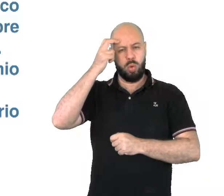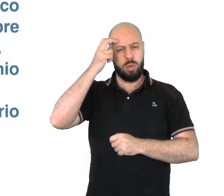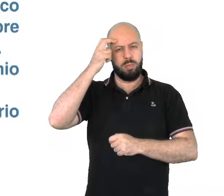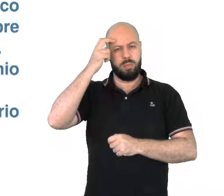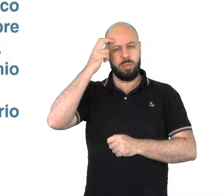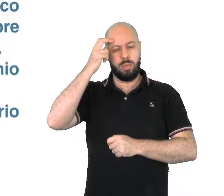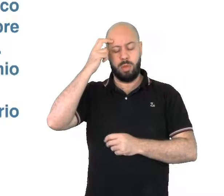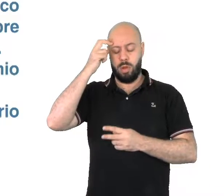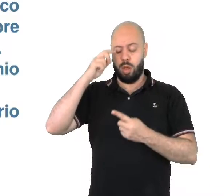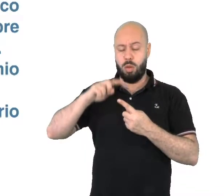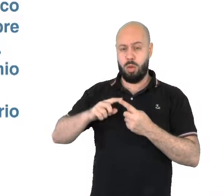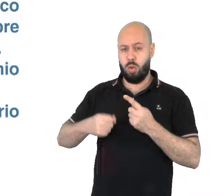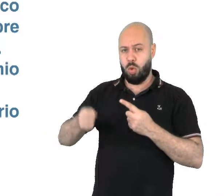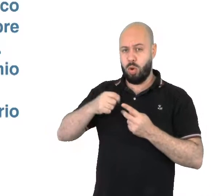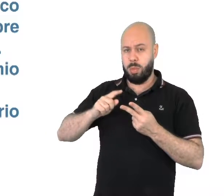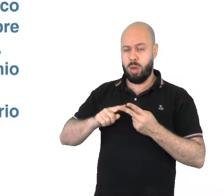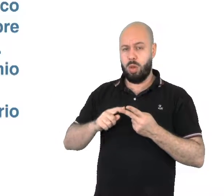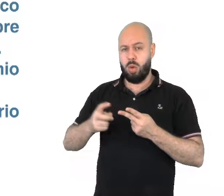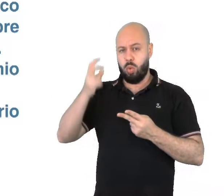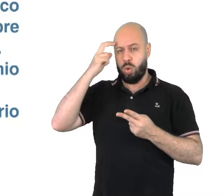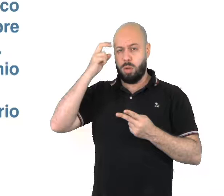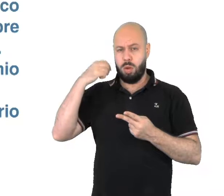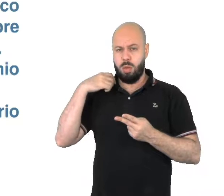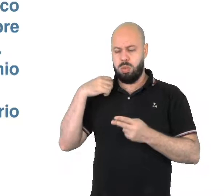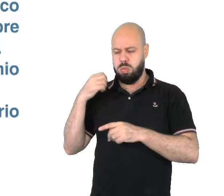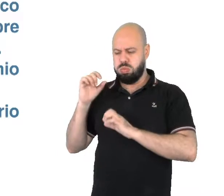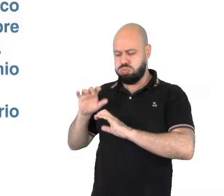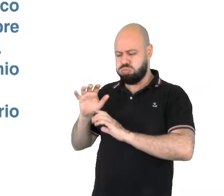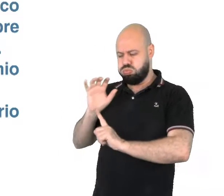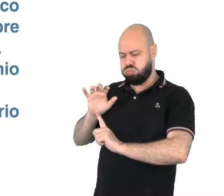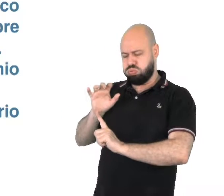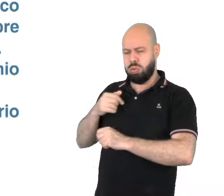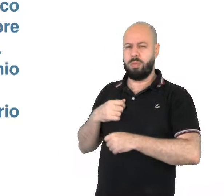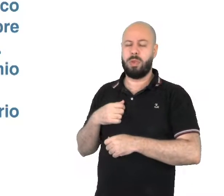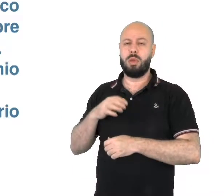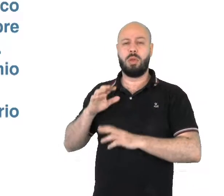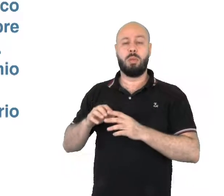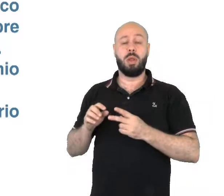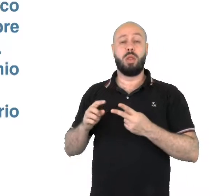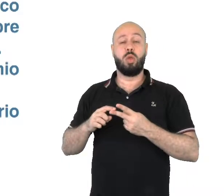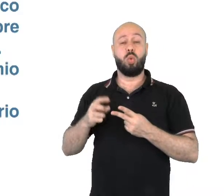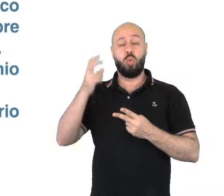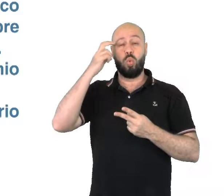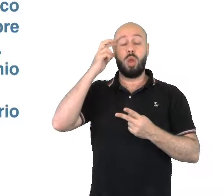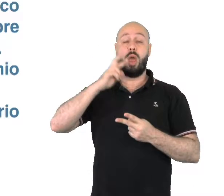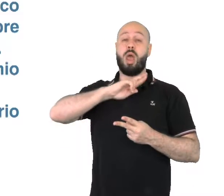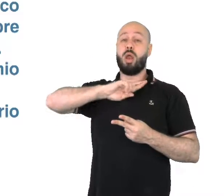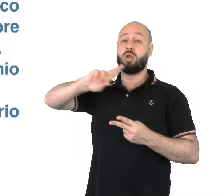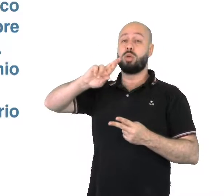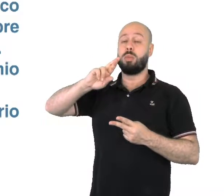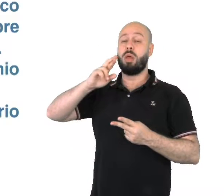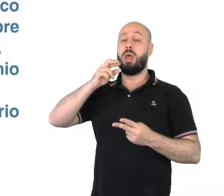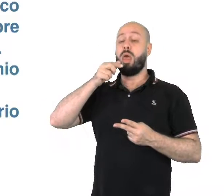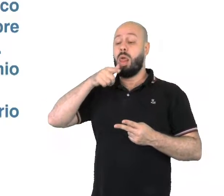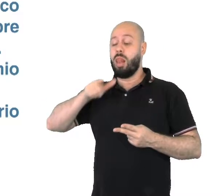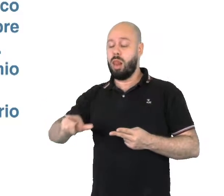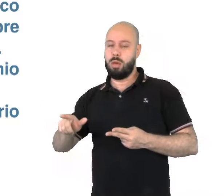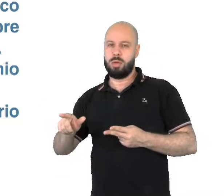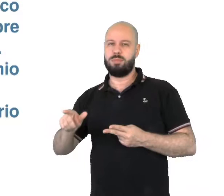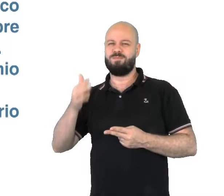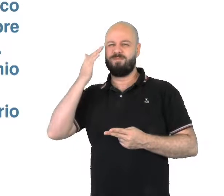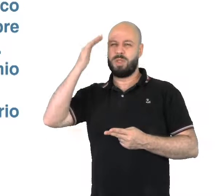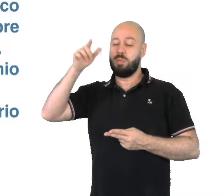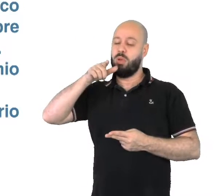cultural, de uma maneira geral. A gente pega na cultura religioso e de idioma,